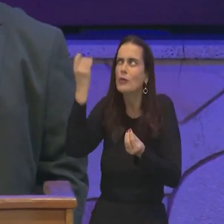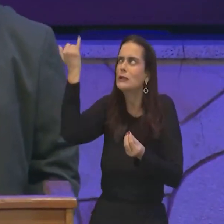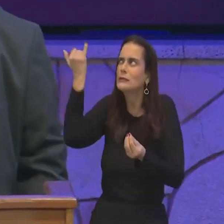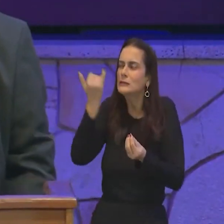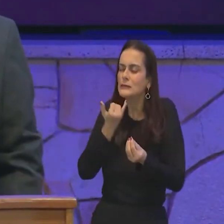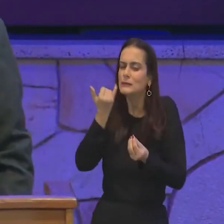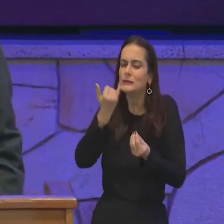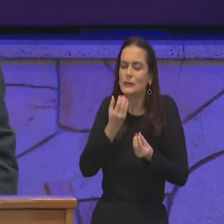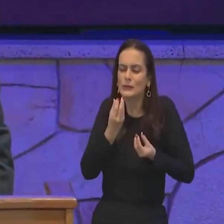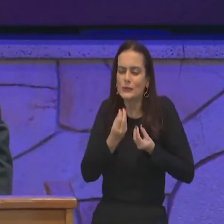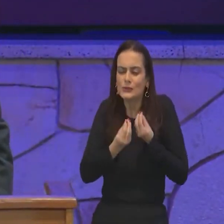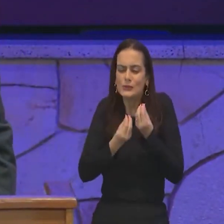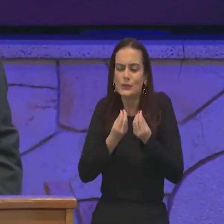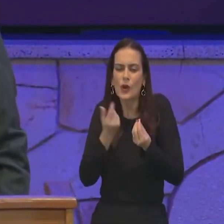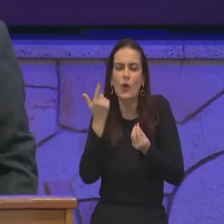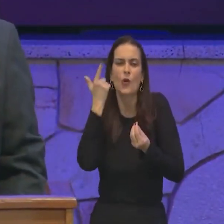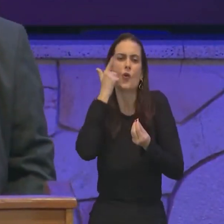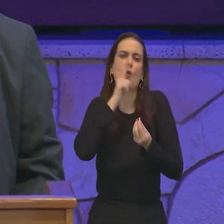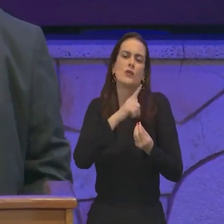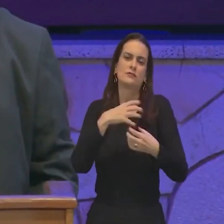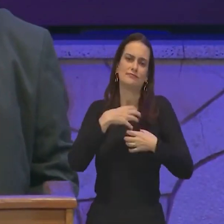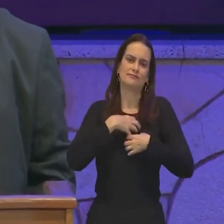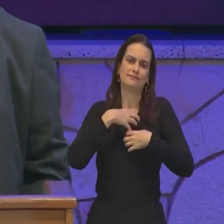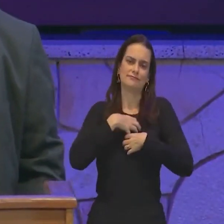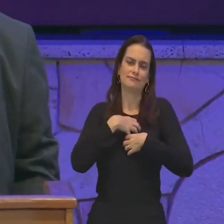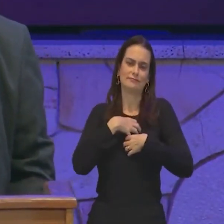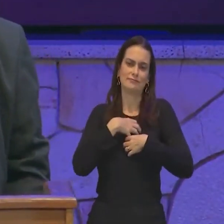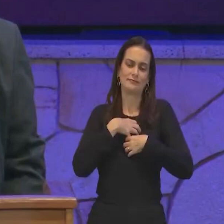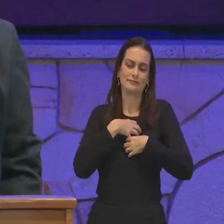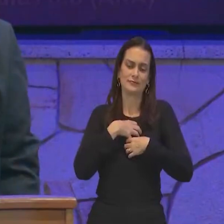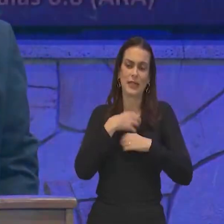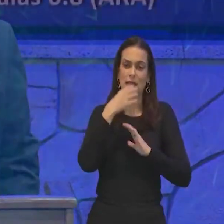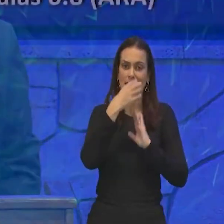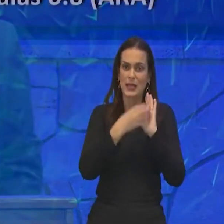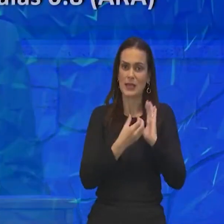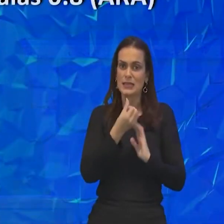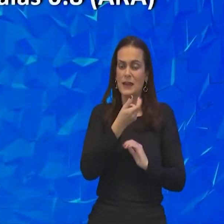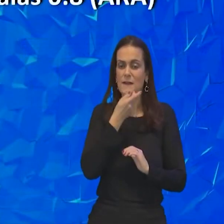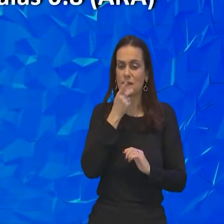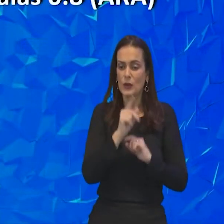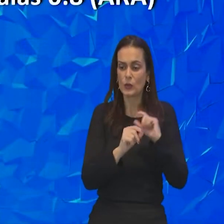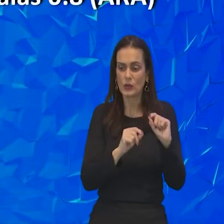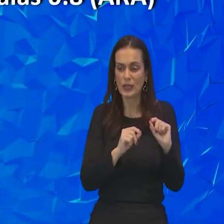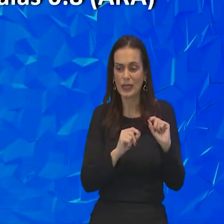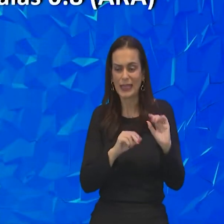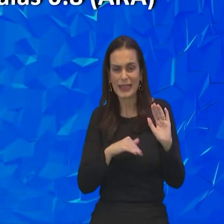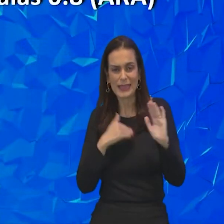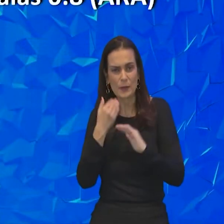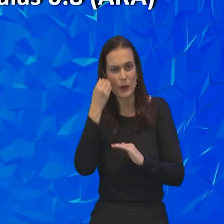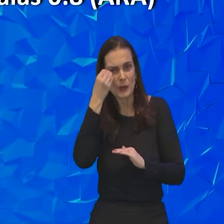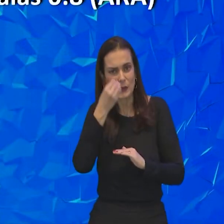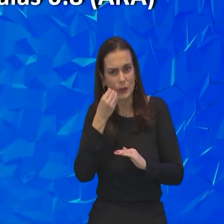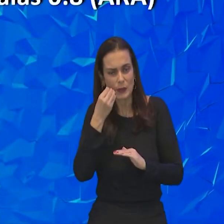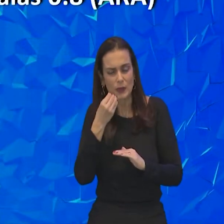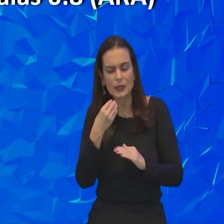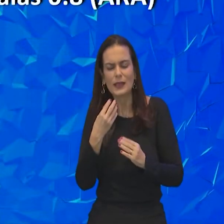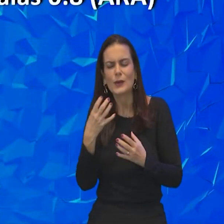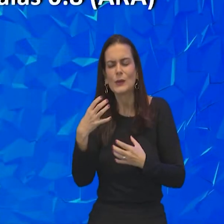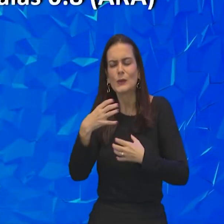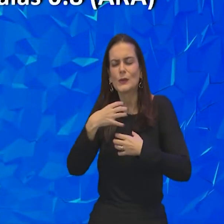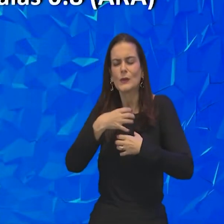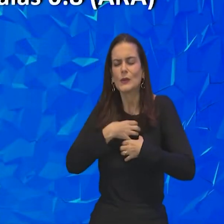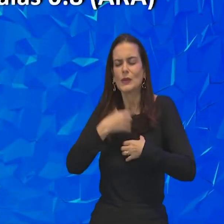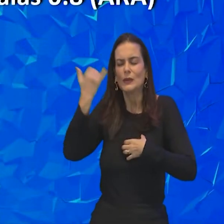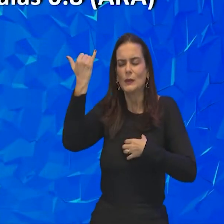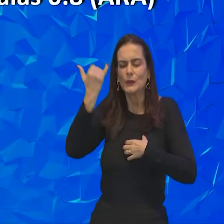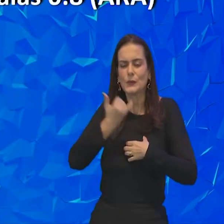no verso 8 desse capítulo 6, depois de toda essa experiência, eu ouvi a voz do Senhor que